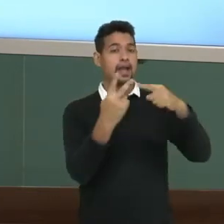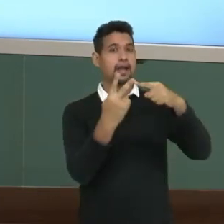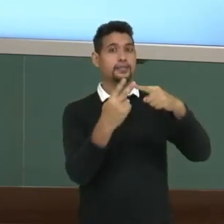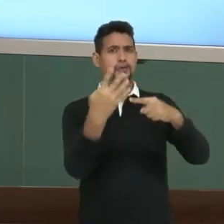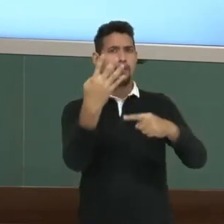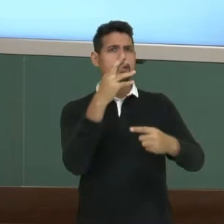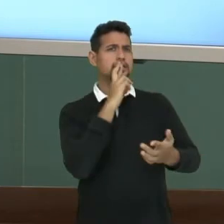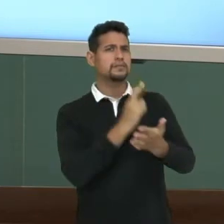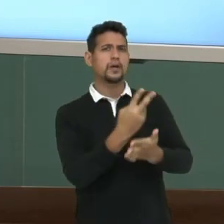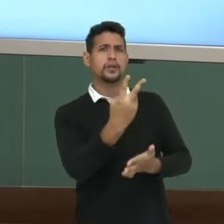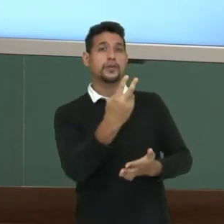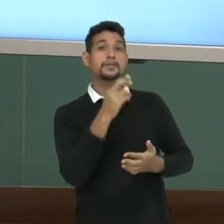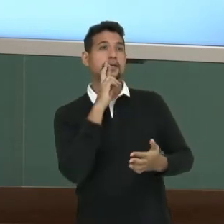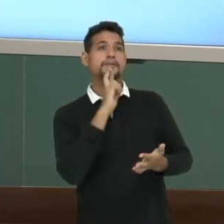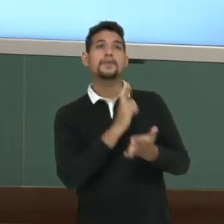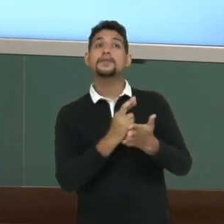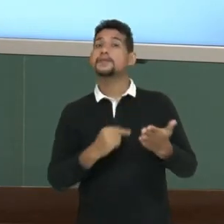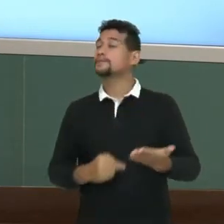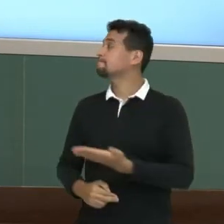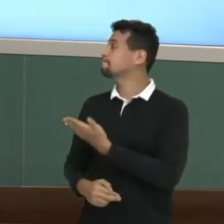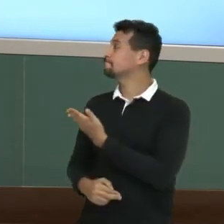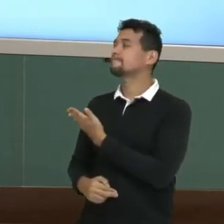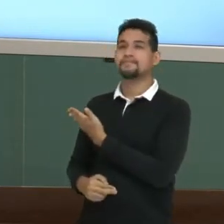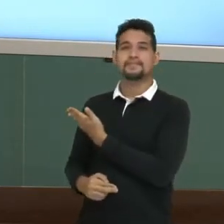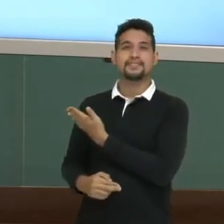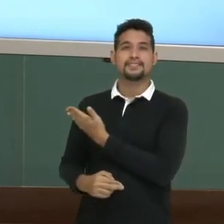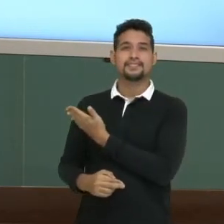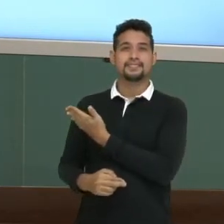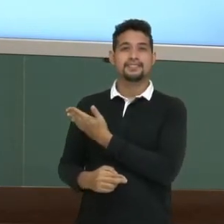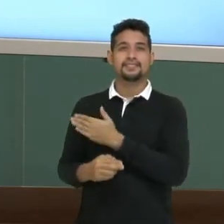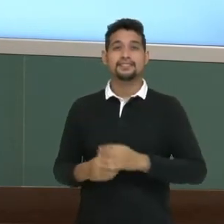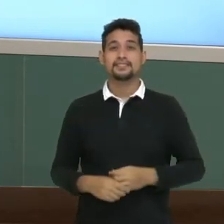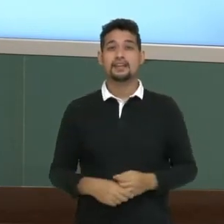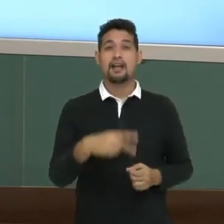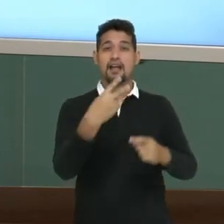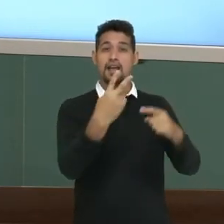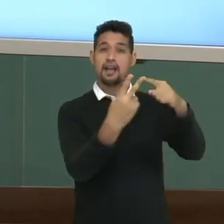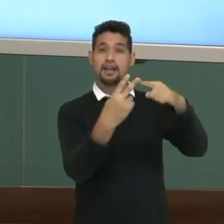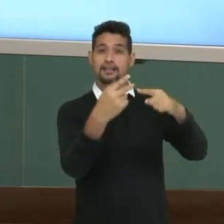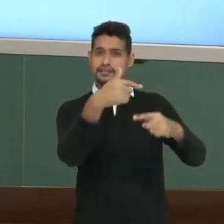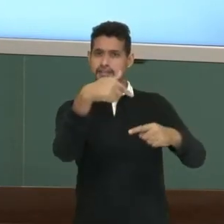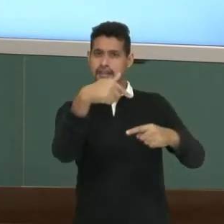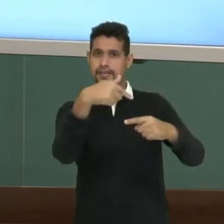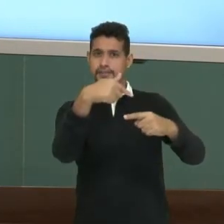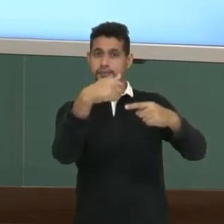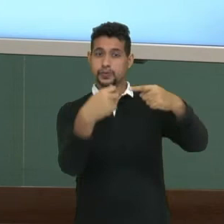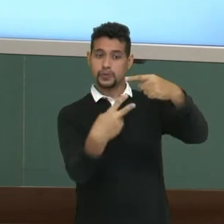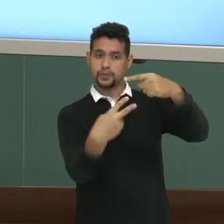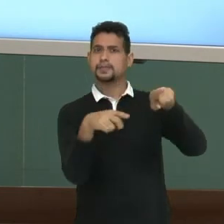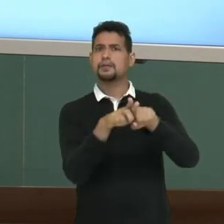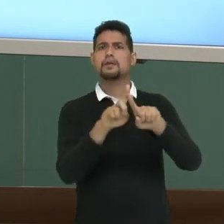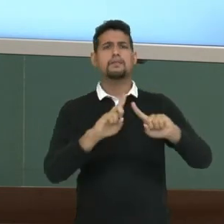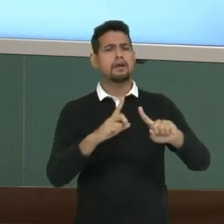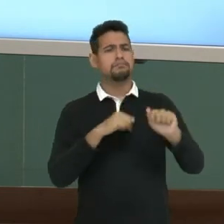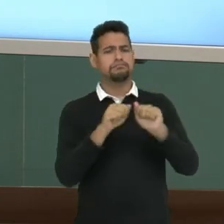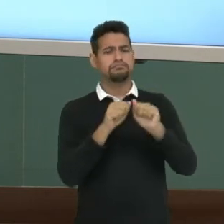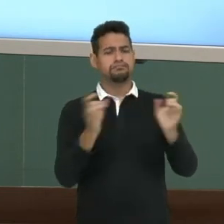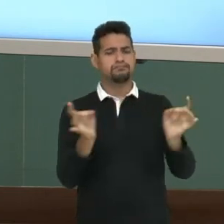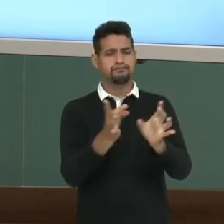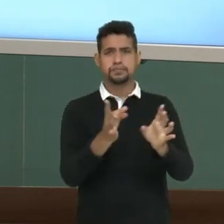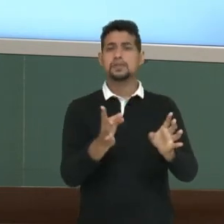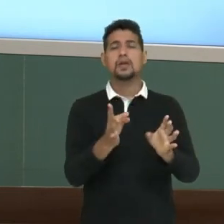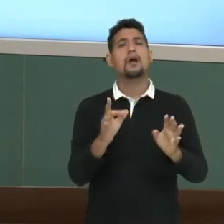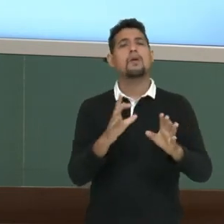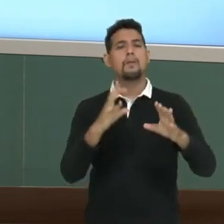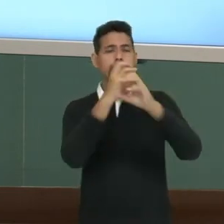2. Ficou 4 dividido por raiz de 17 sobre 2. Fazendo agora aqui